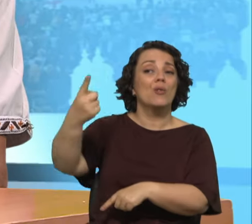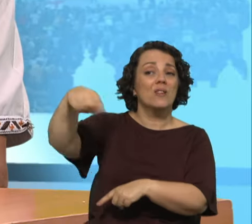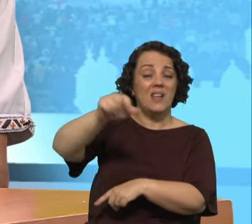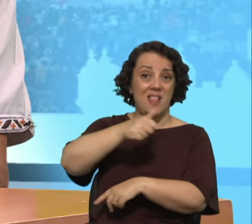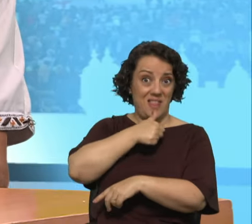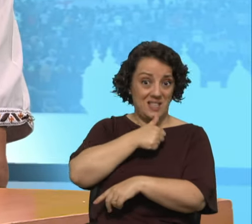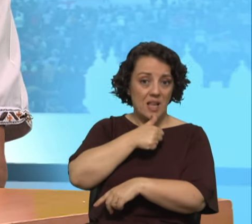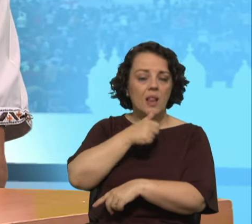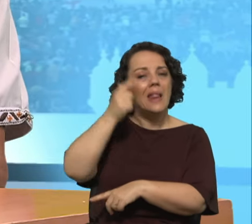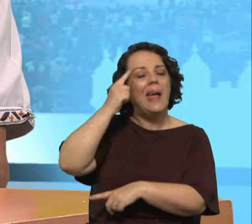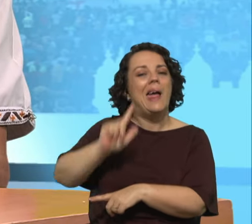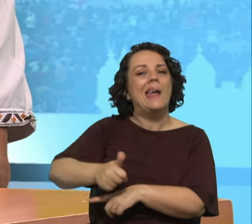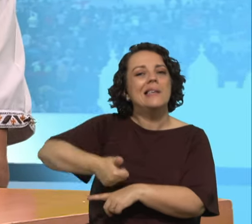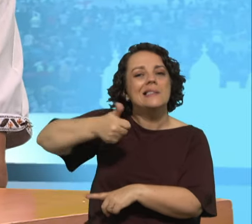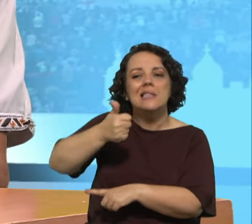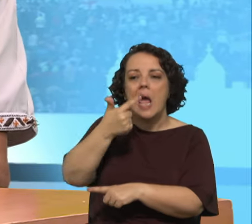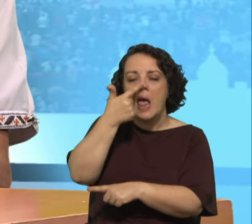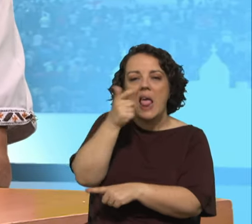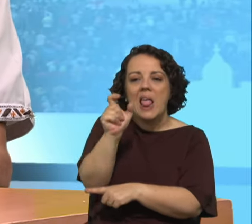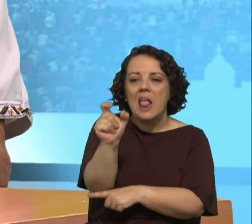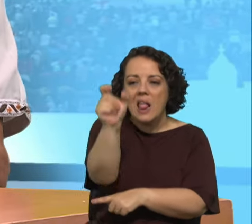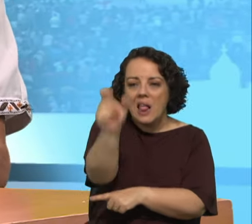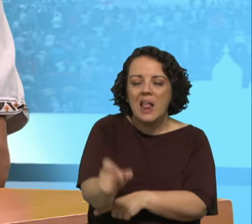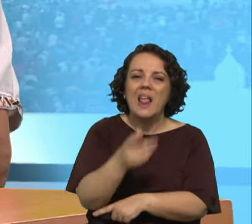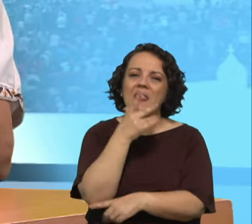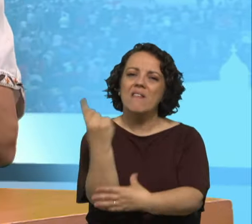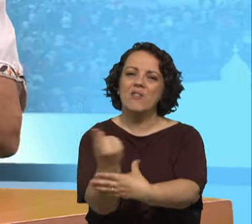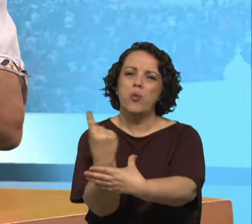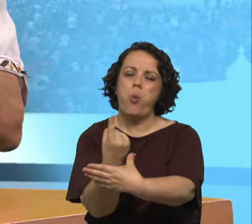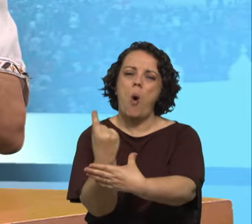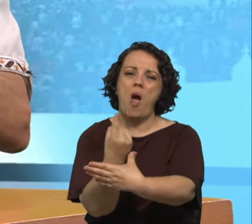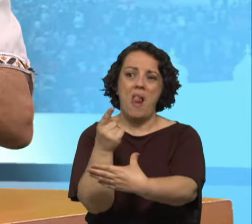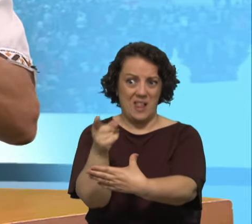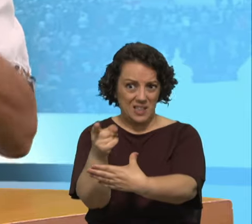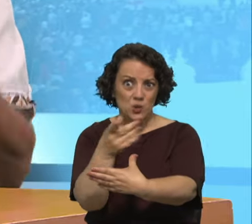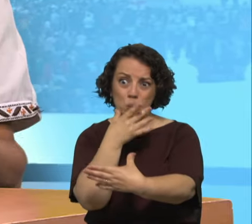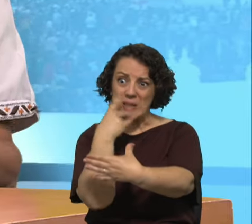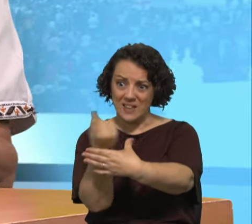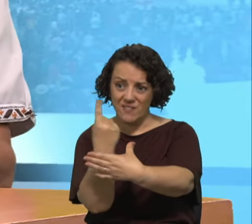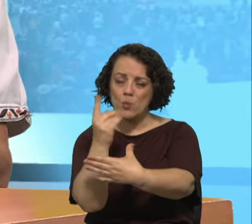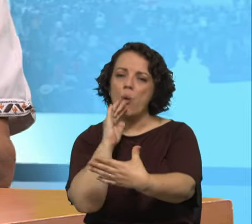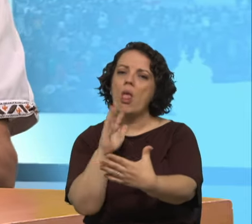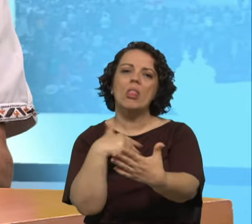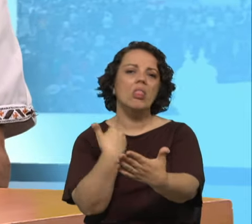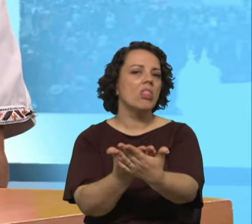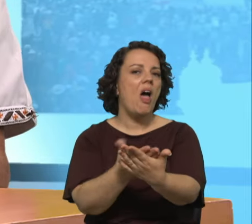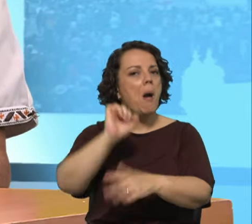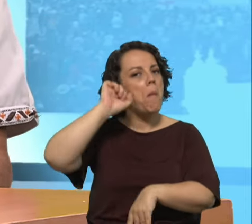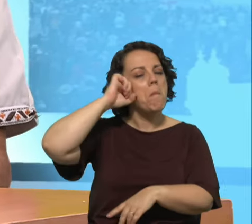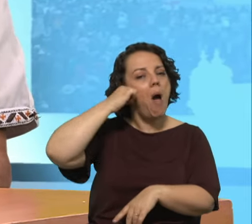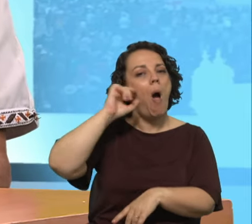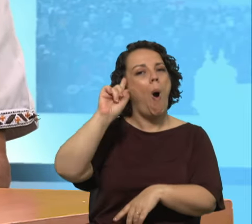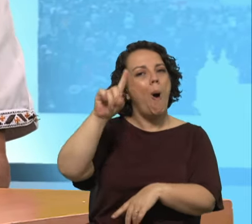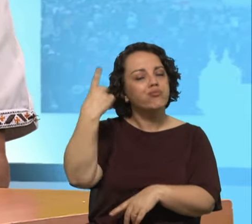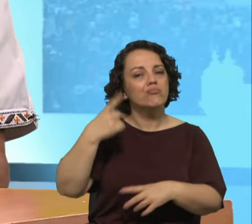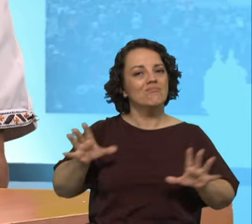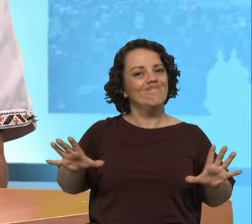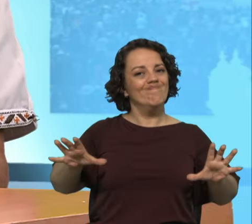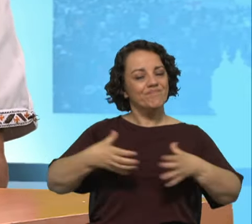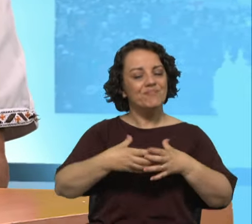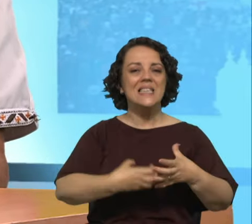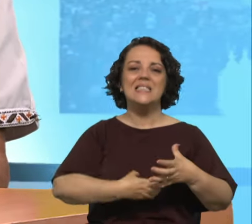um individualismo que mata um um um um um caminhar um caminhar juntos e que faz com